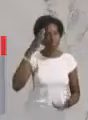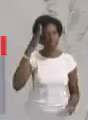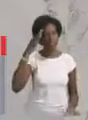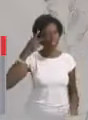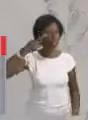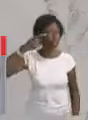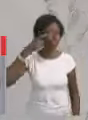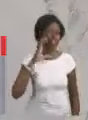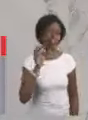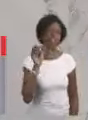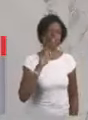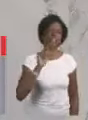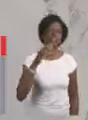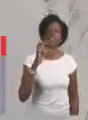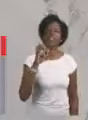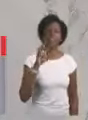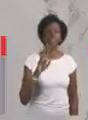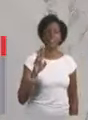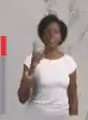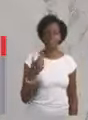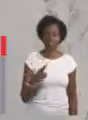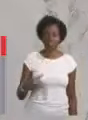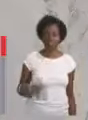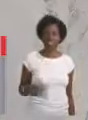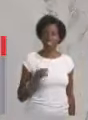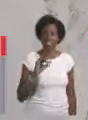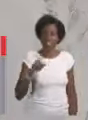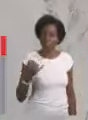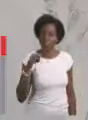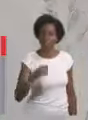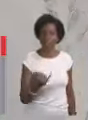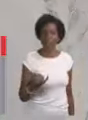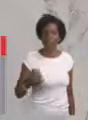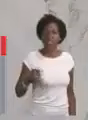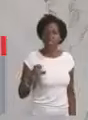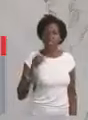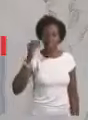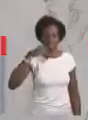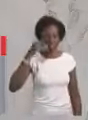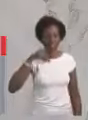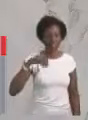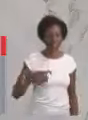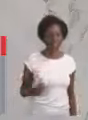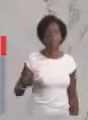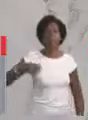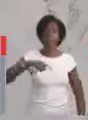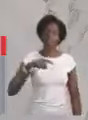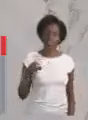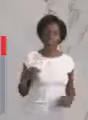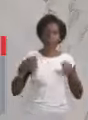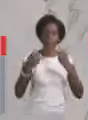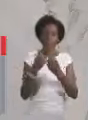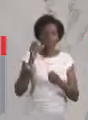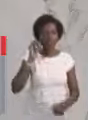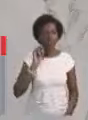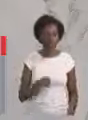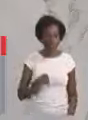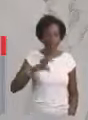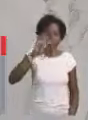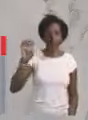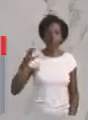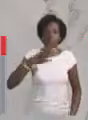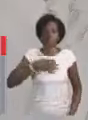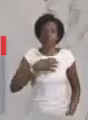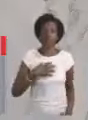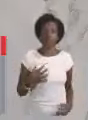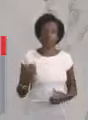Dora não tem caráter não tem palavra oportunista de quinta categoria E nós defendemos se nós defendemos o estado